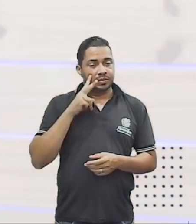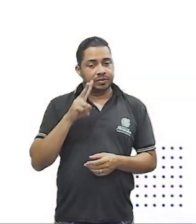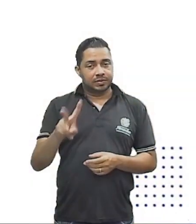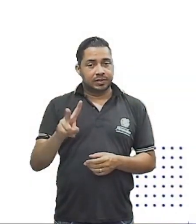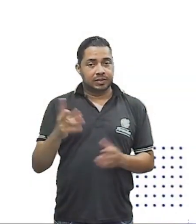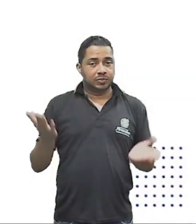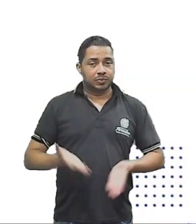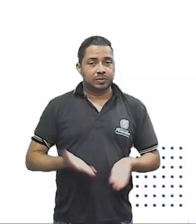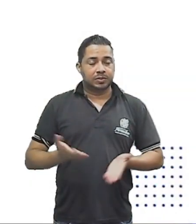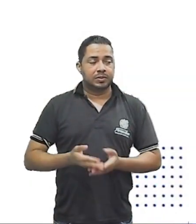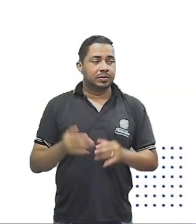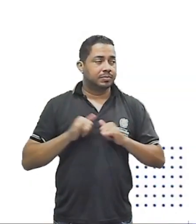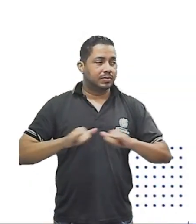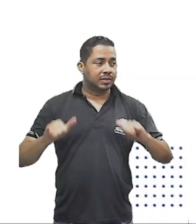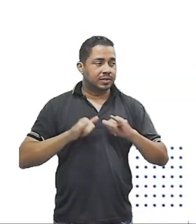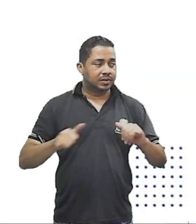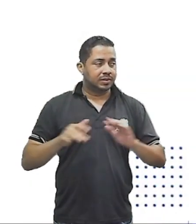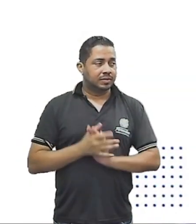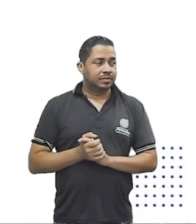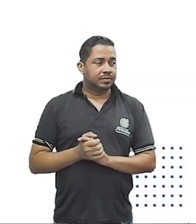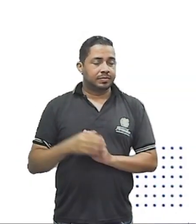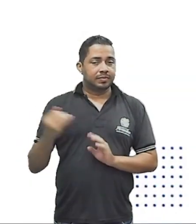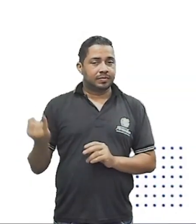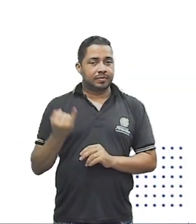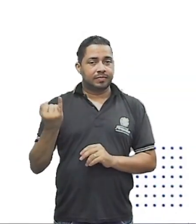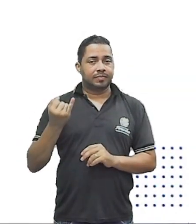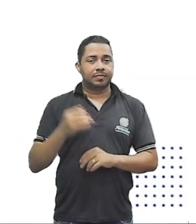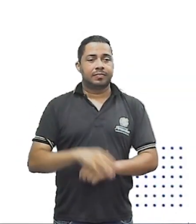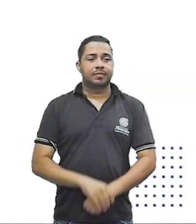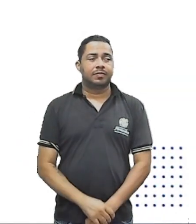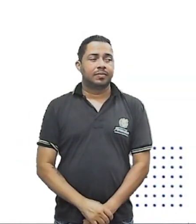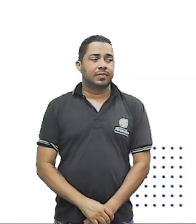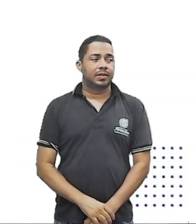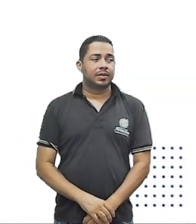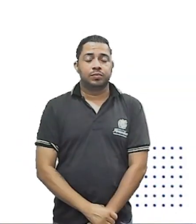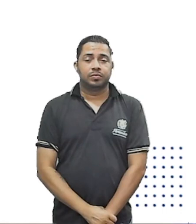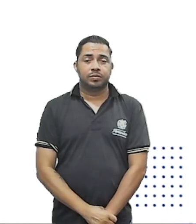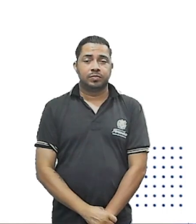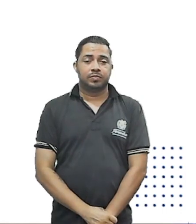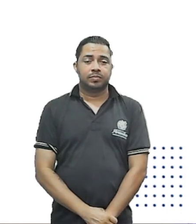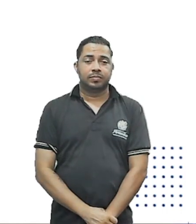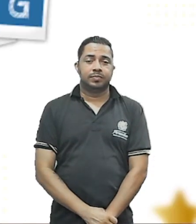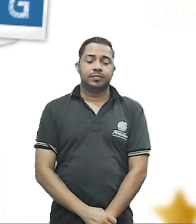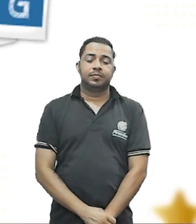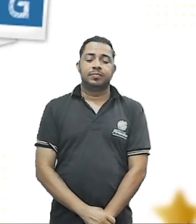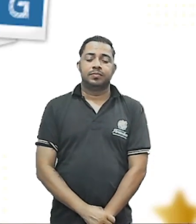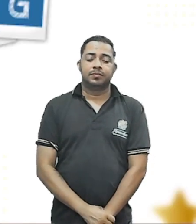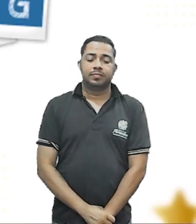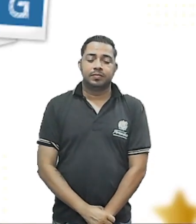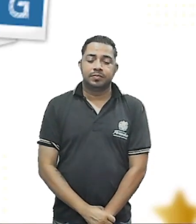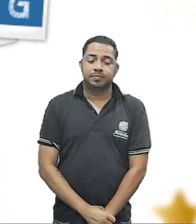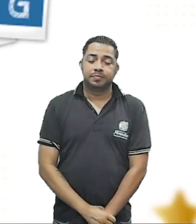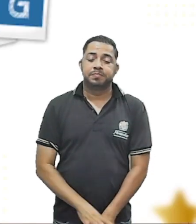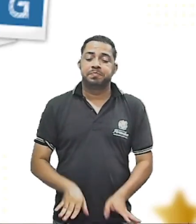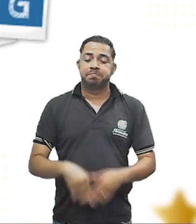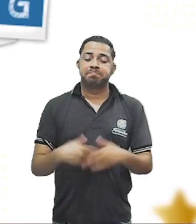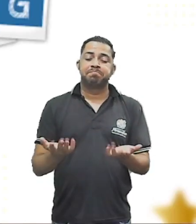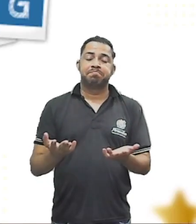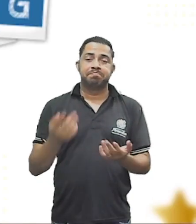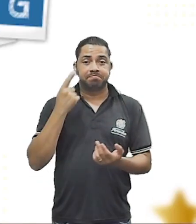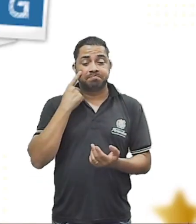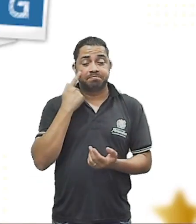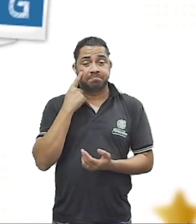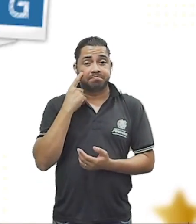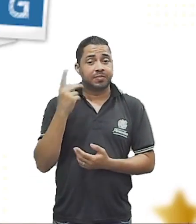que hoje o marketing é imprescindível para tudo, né? Então, o que é que nós